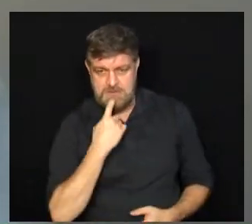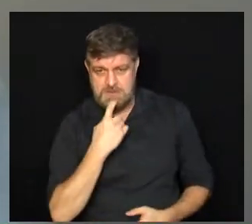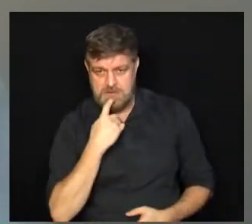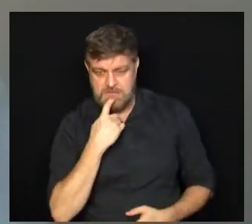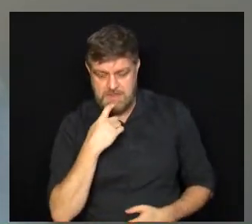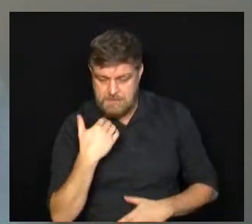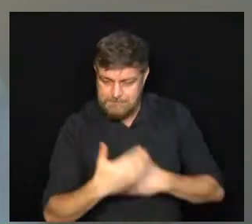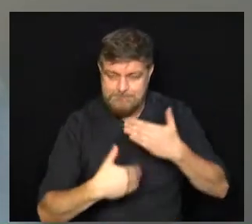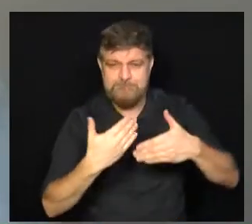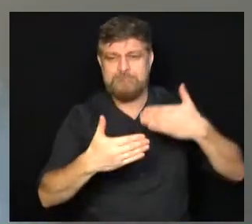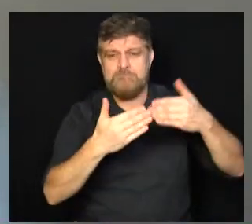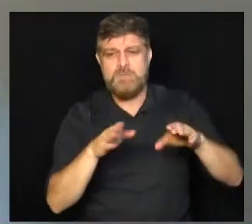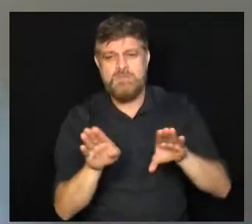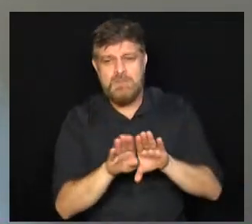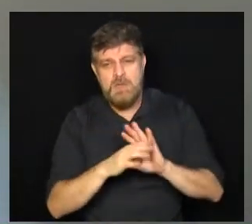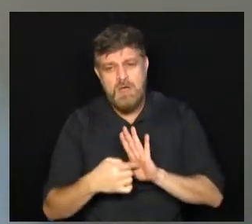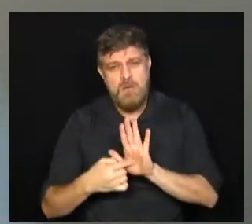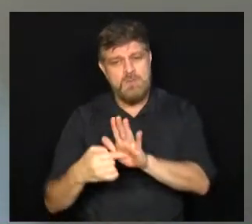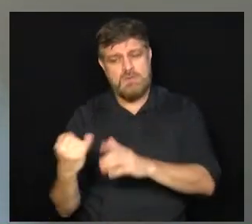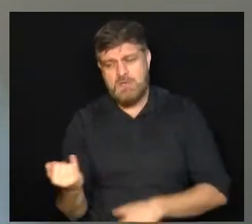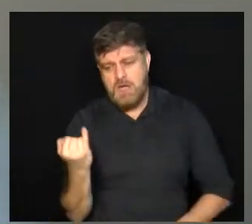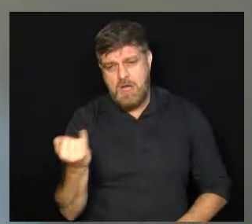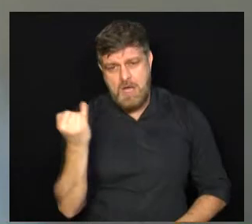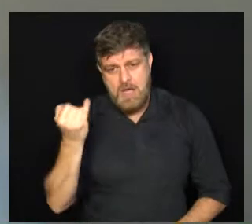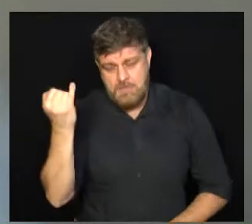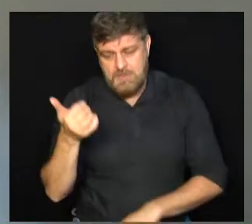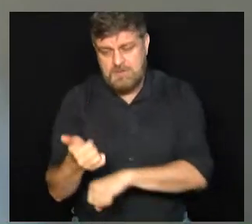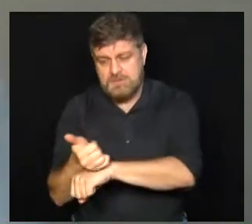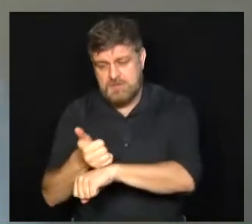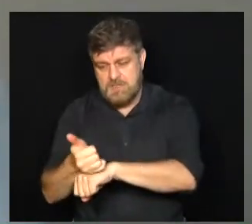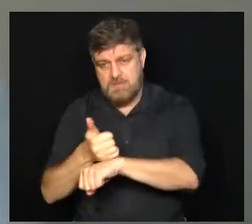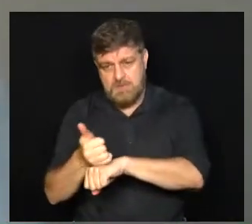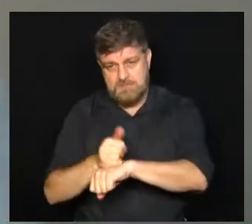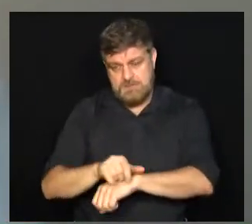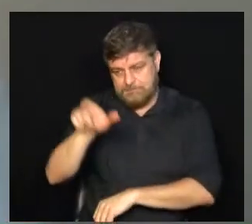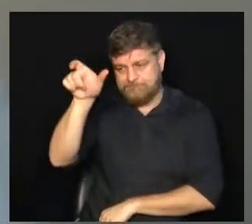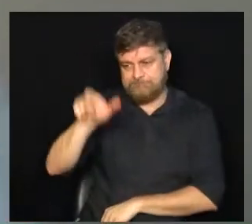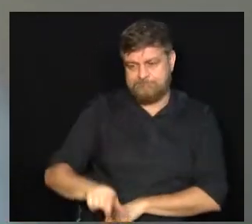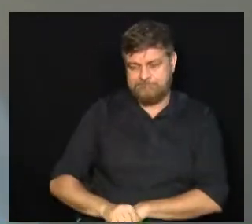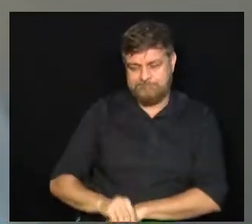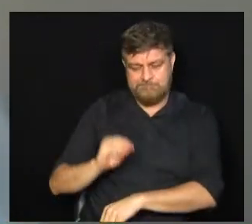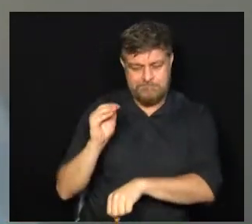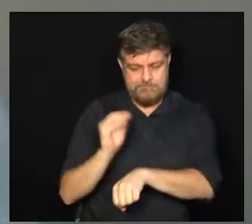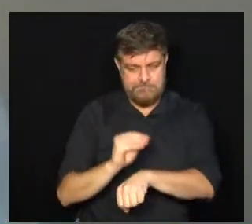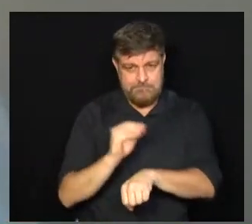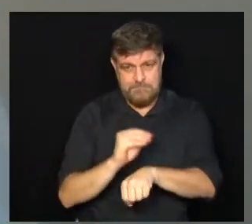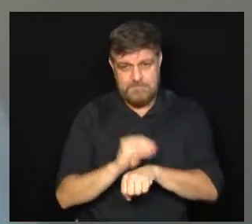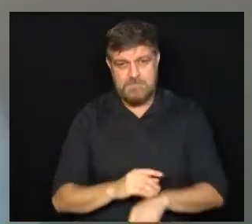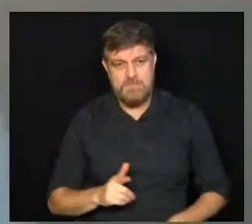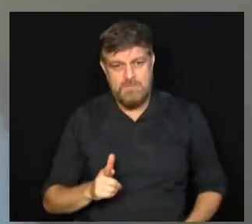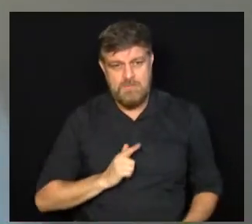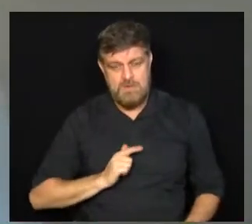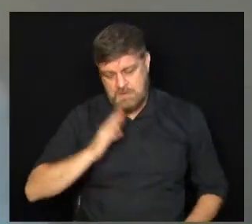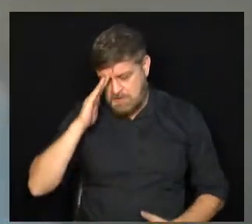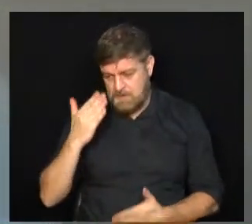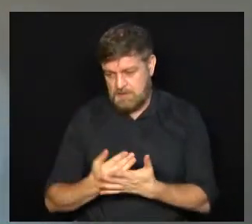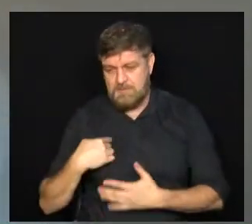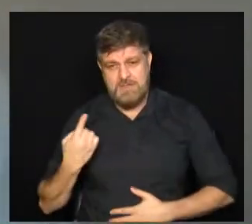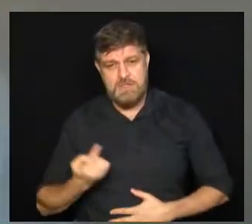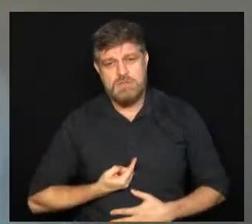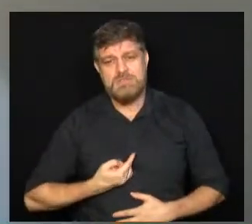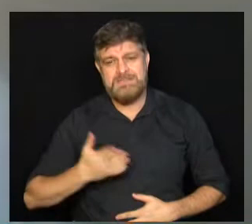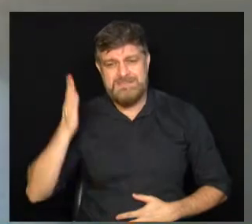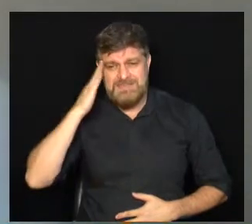e privilegiando a importante e indispensável profissão do comissário de voo. Ante o exposto, na certeza de que podemos contar